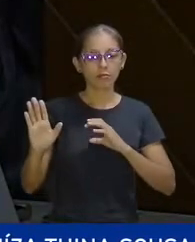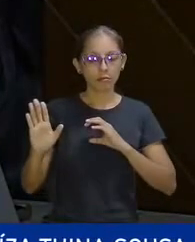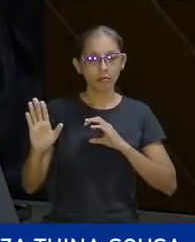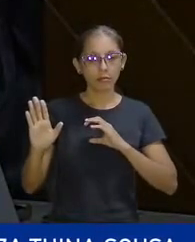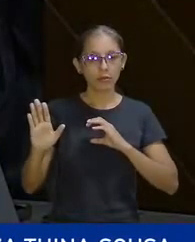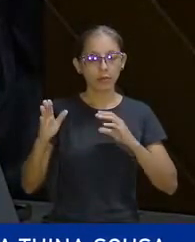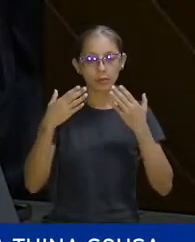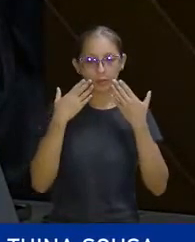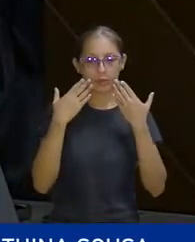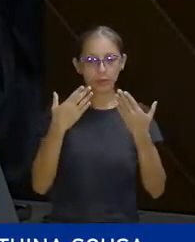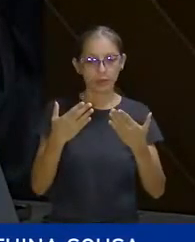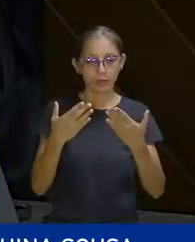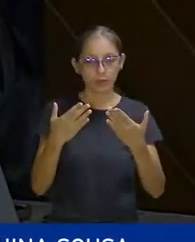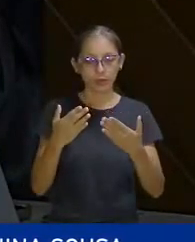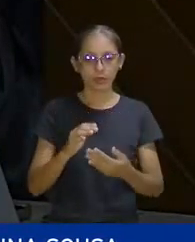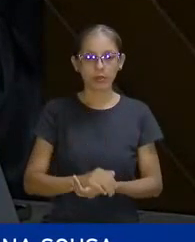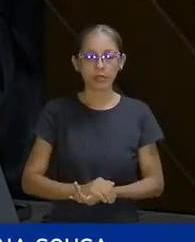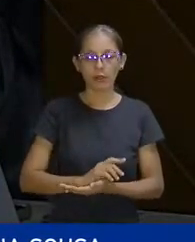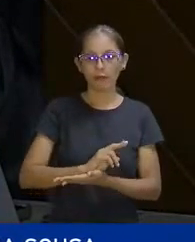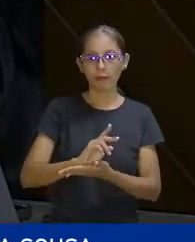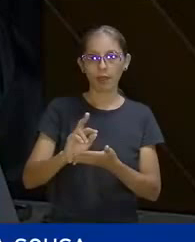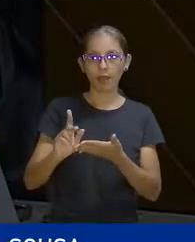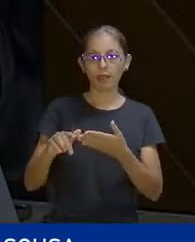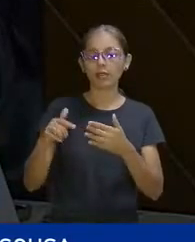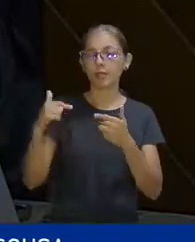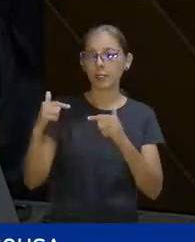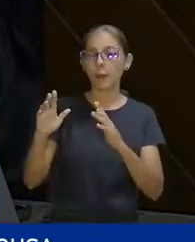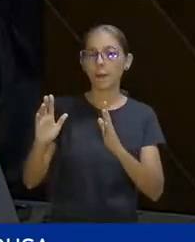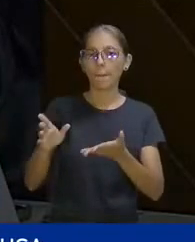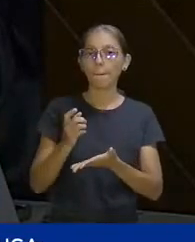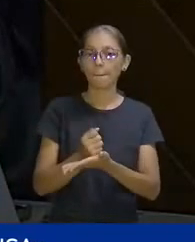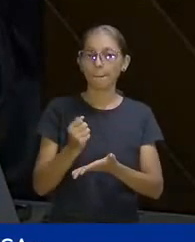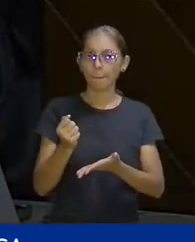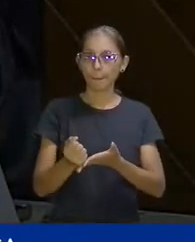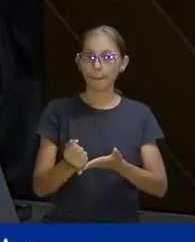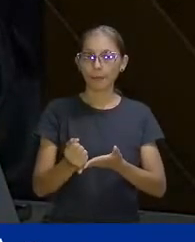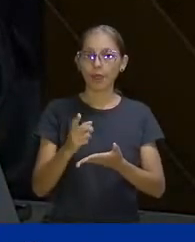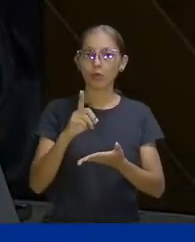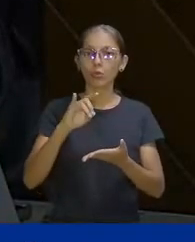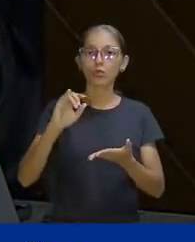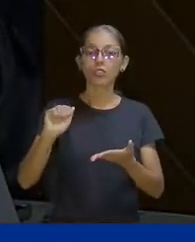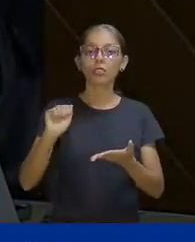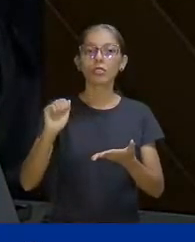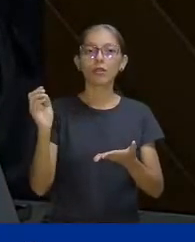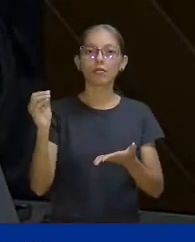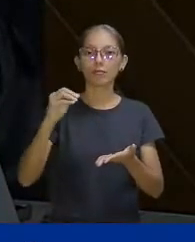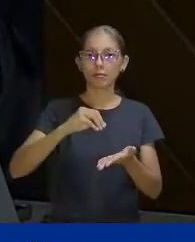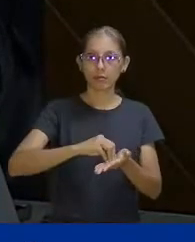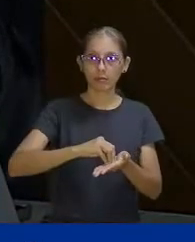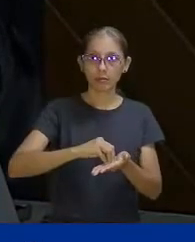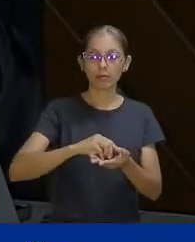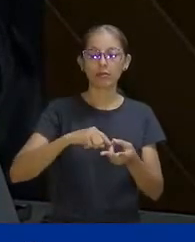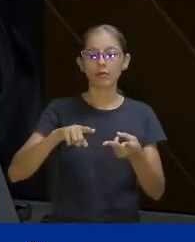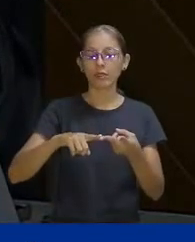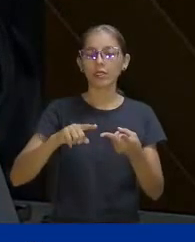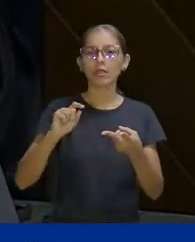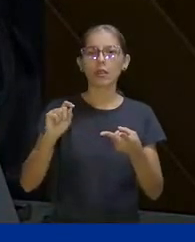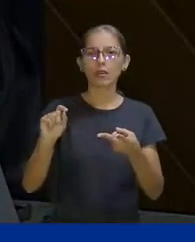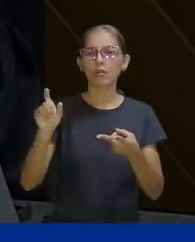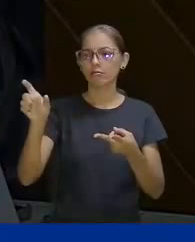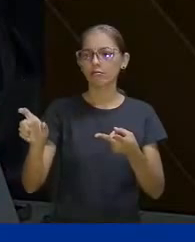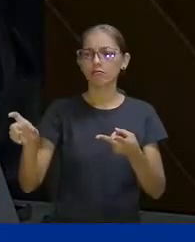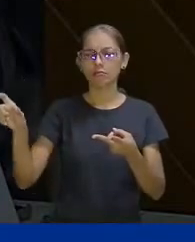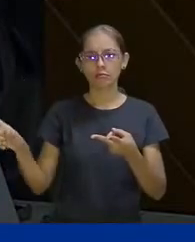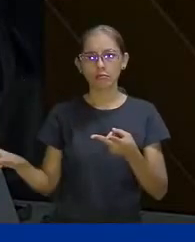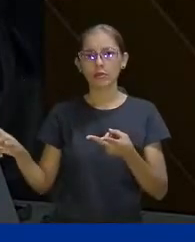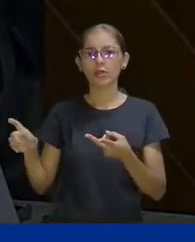de prestação de serviços, no qual se identifica a data de emissão, o objeto contratado, o beneficiário,